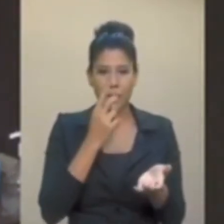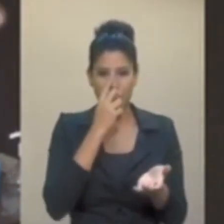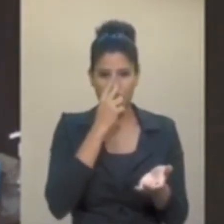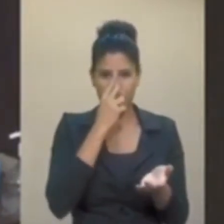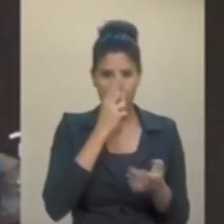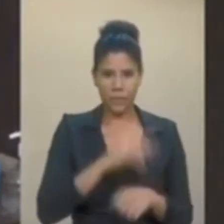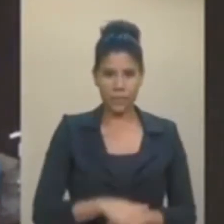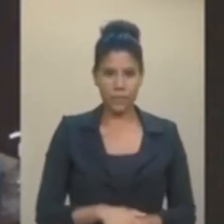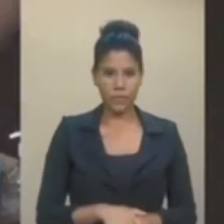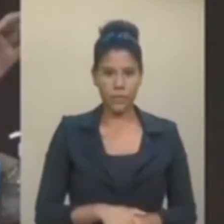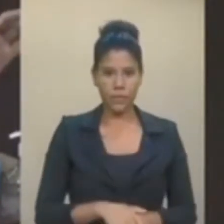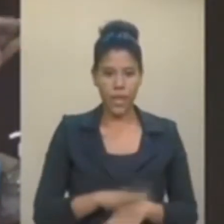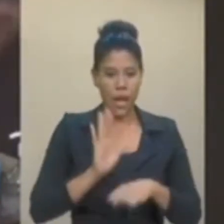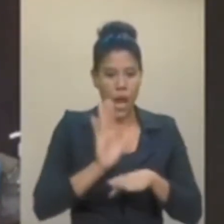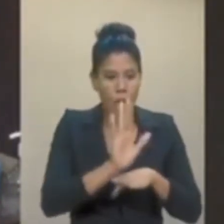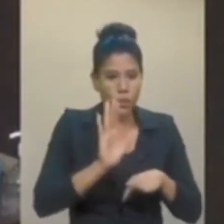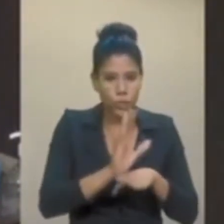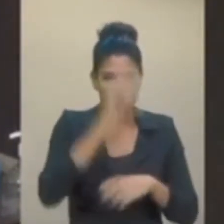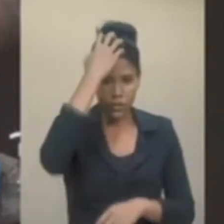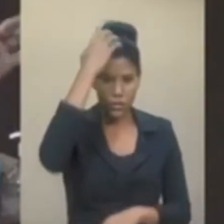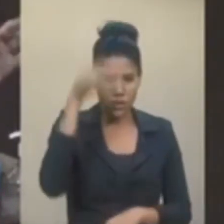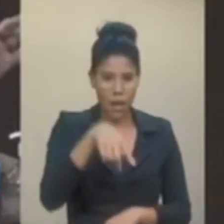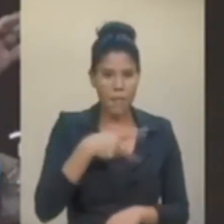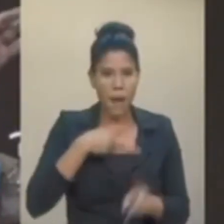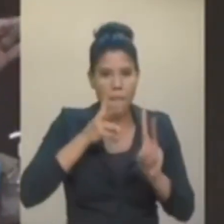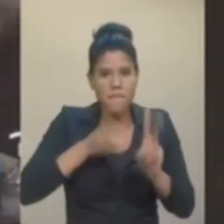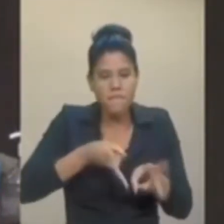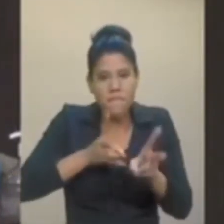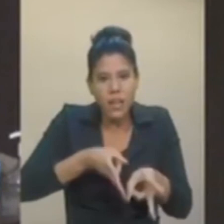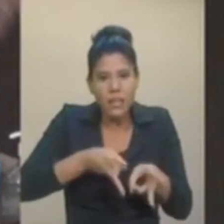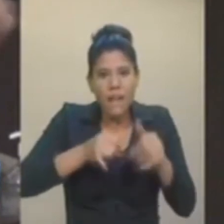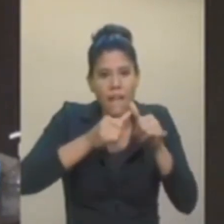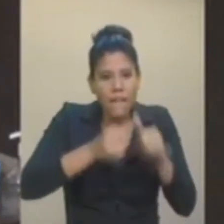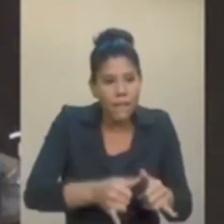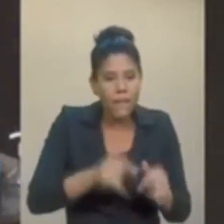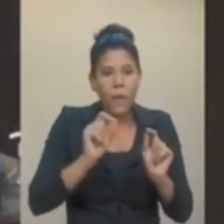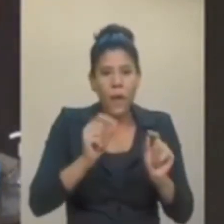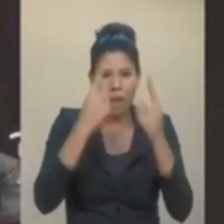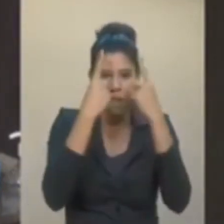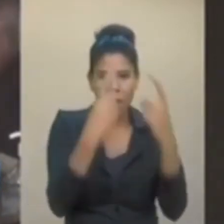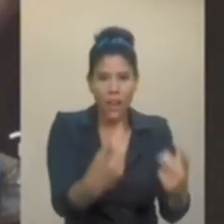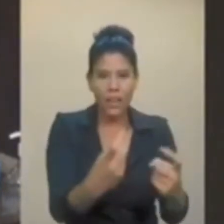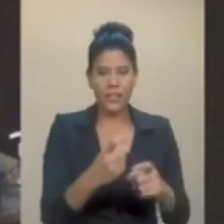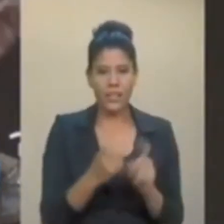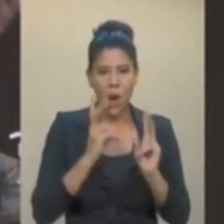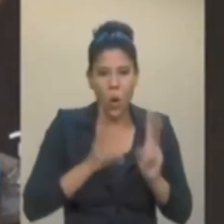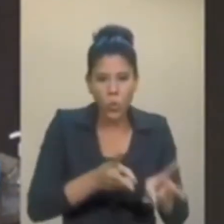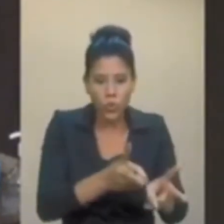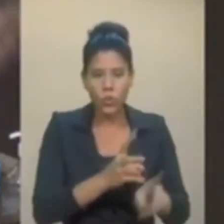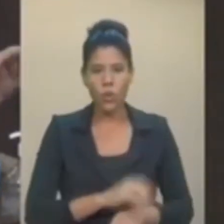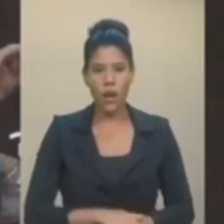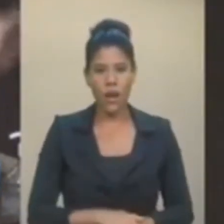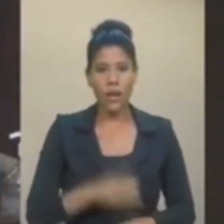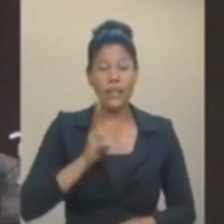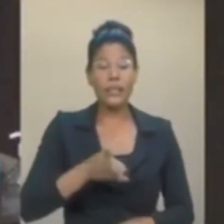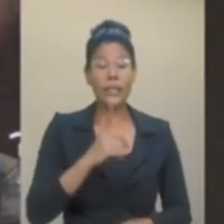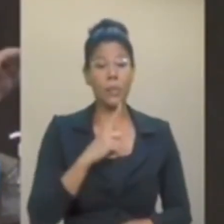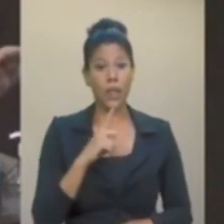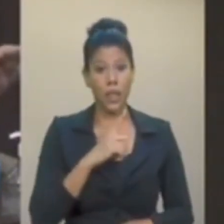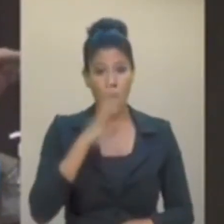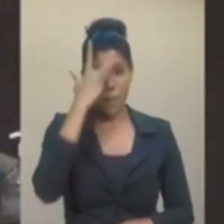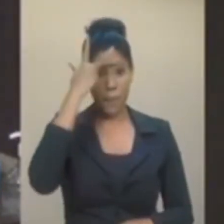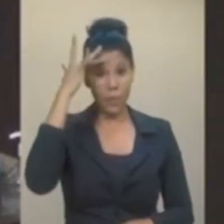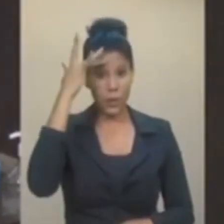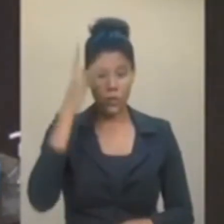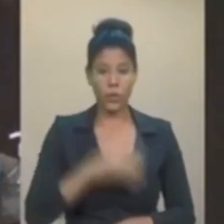saber para manter o arbítrio, a desigualdade, a violência. Sempre há aqueles que